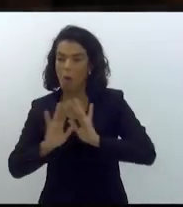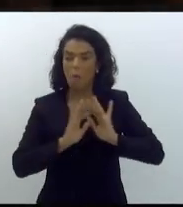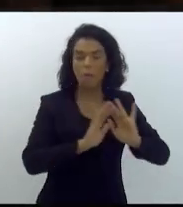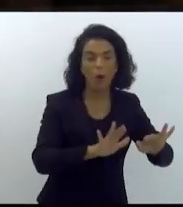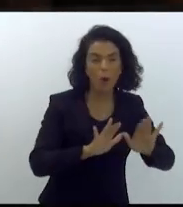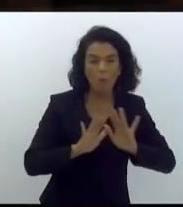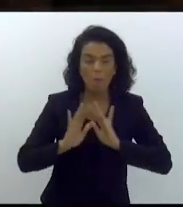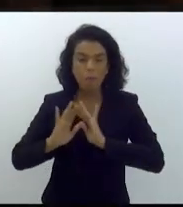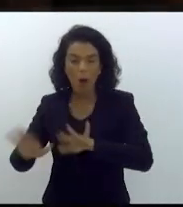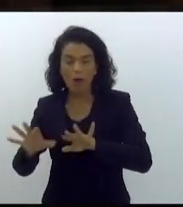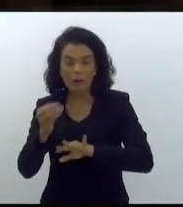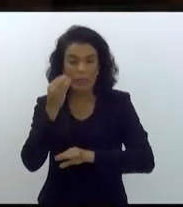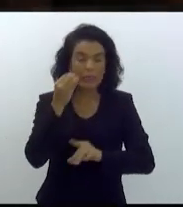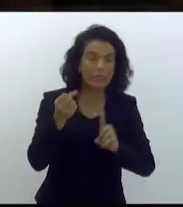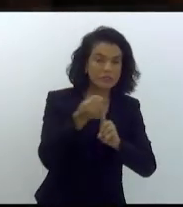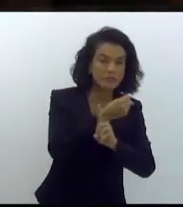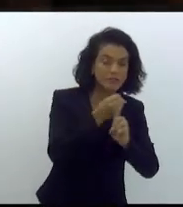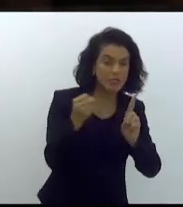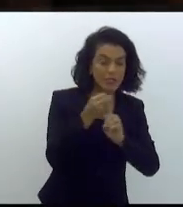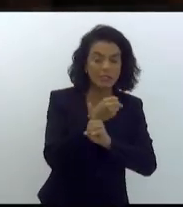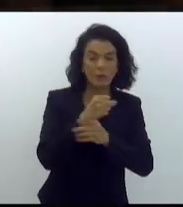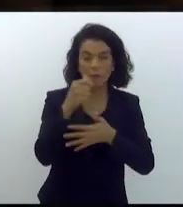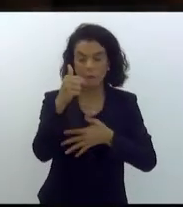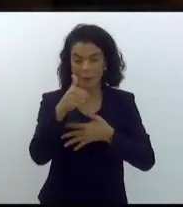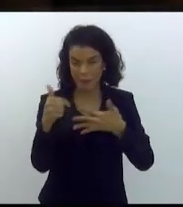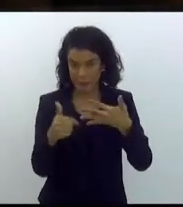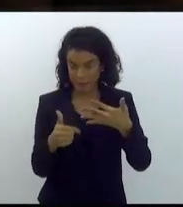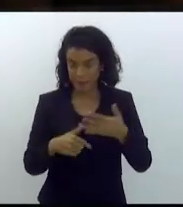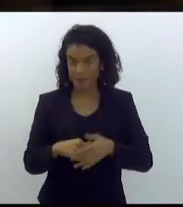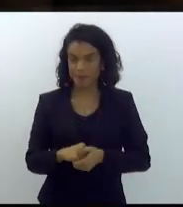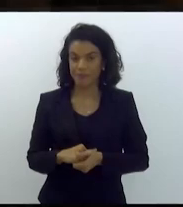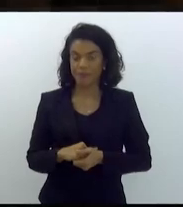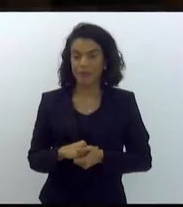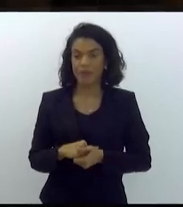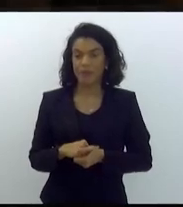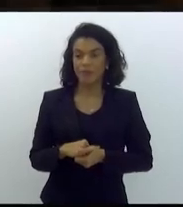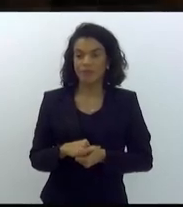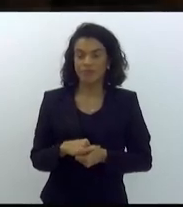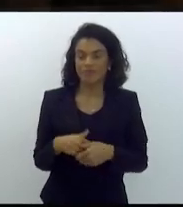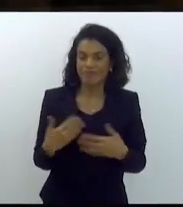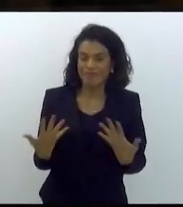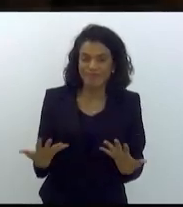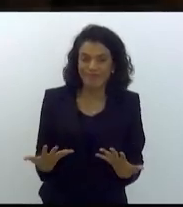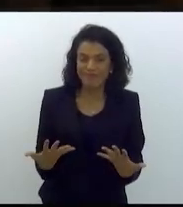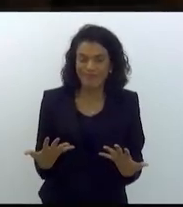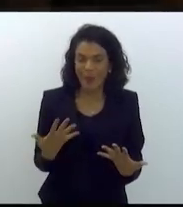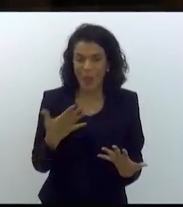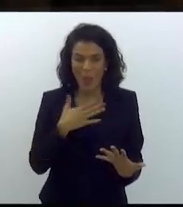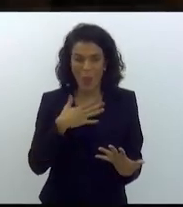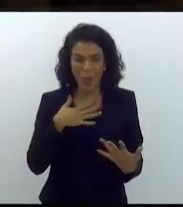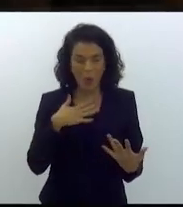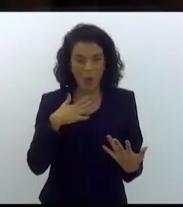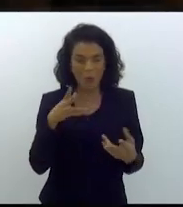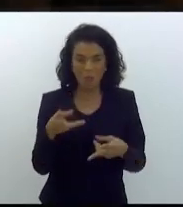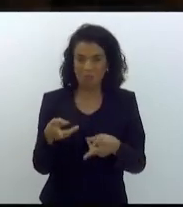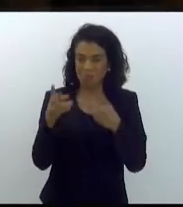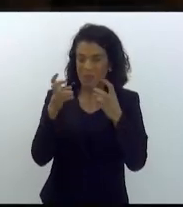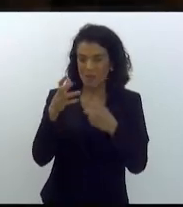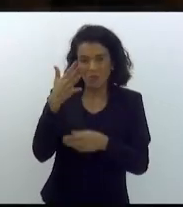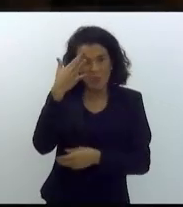propérios tentativas de agressão etc e isso no meu entendimento é